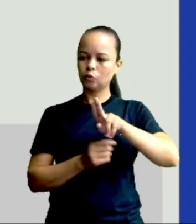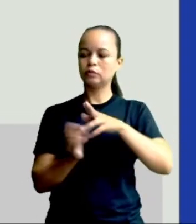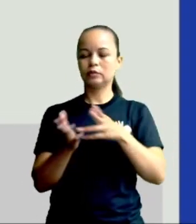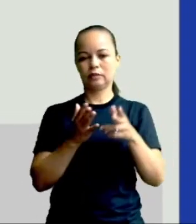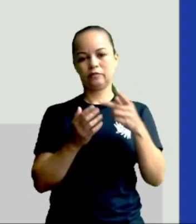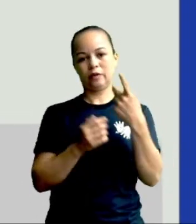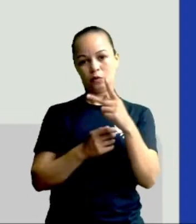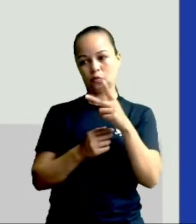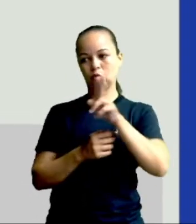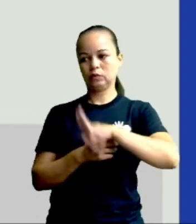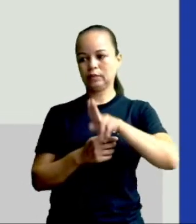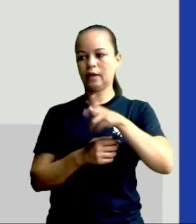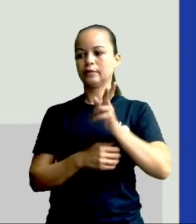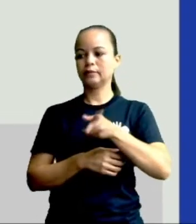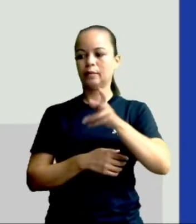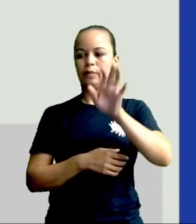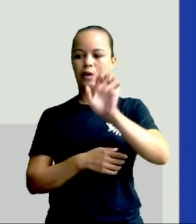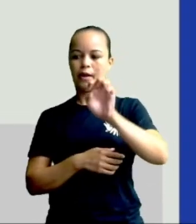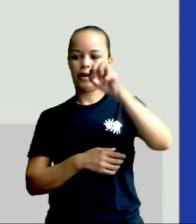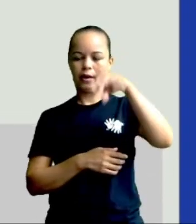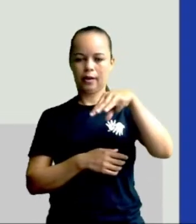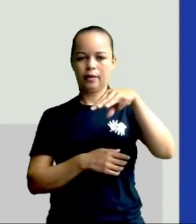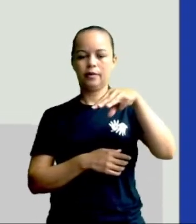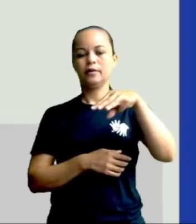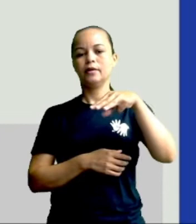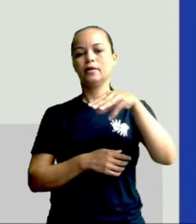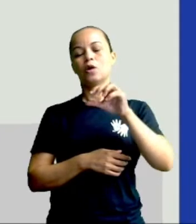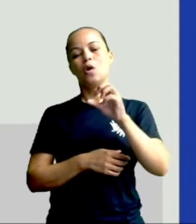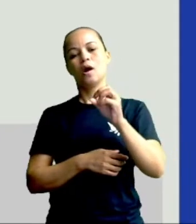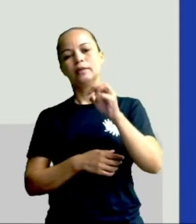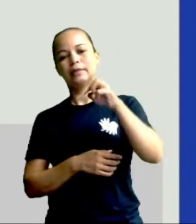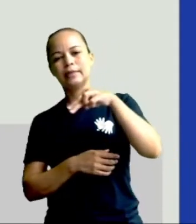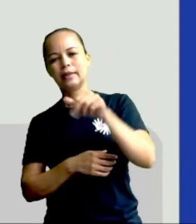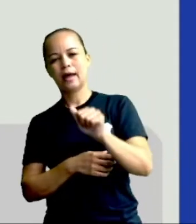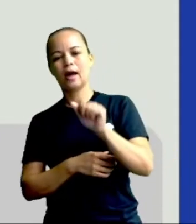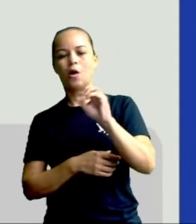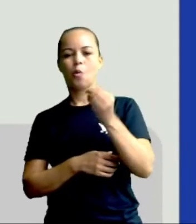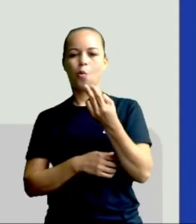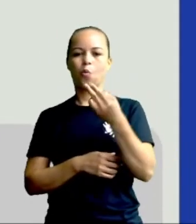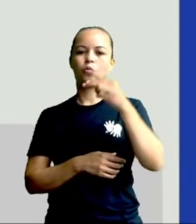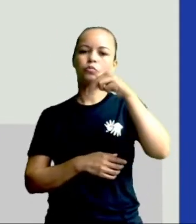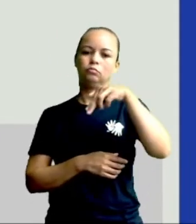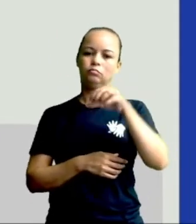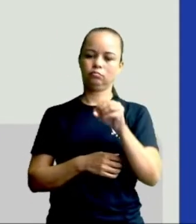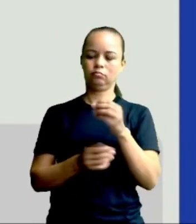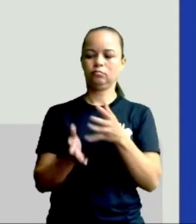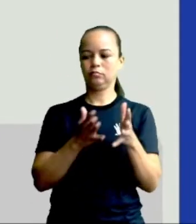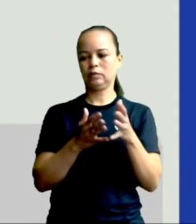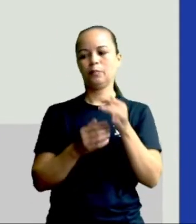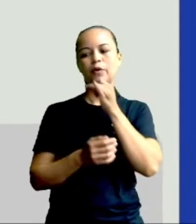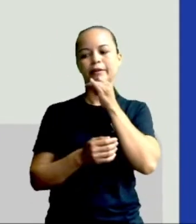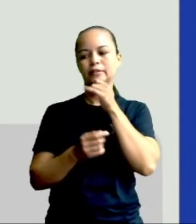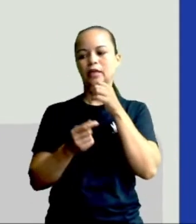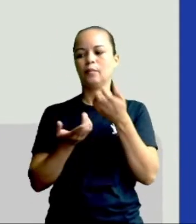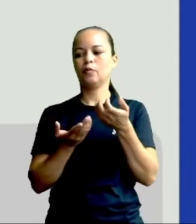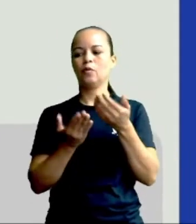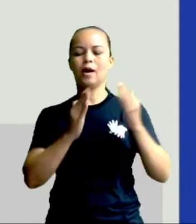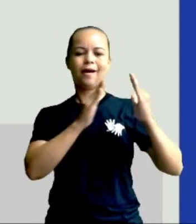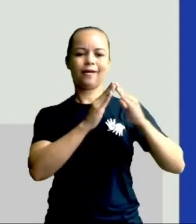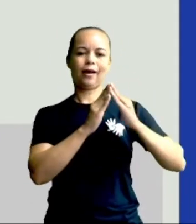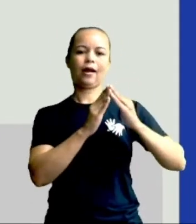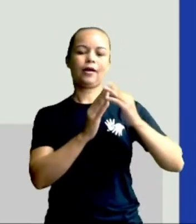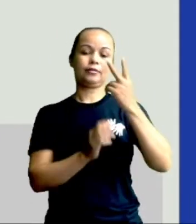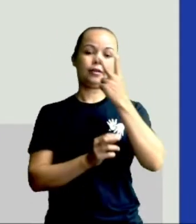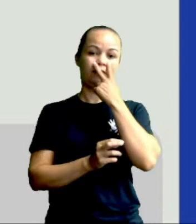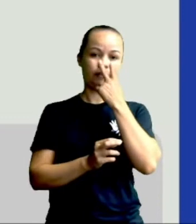na ONU por exemplo residimos em Vitória de Santo Antão Moramos em Recife